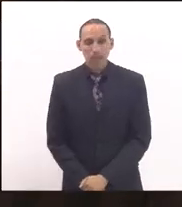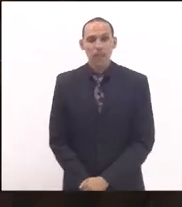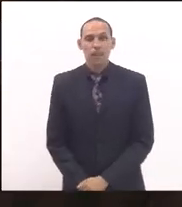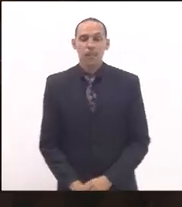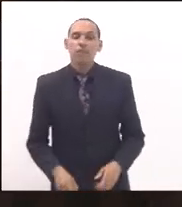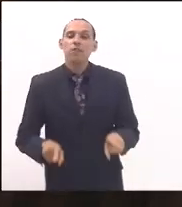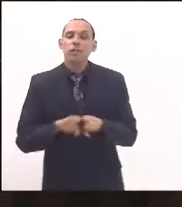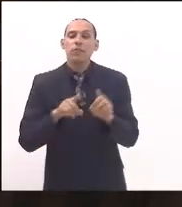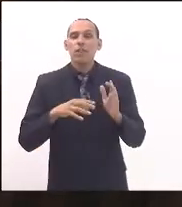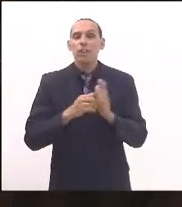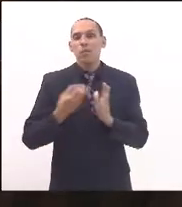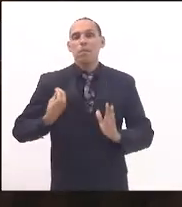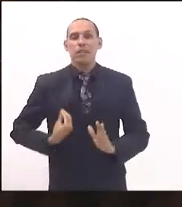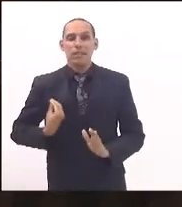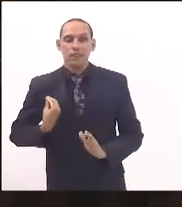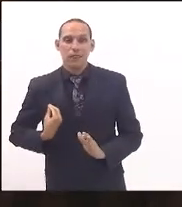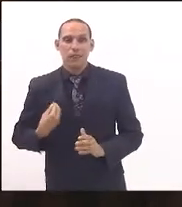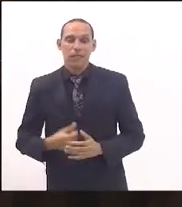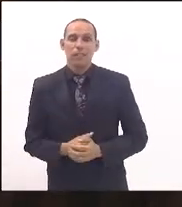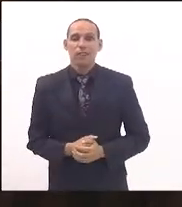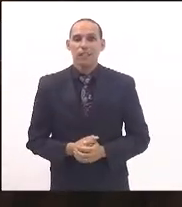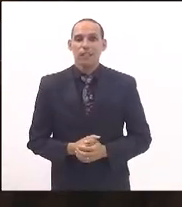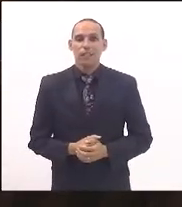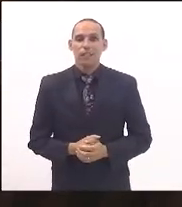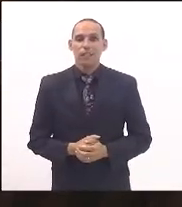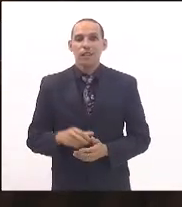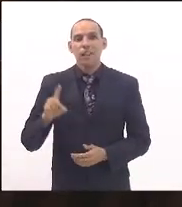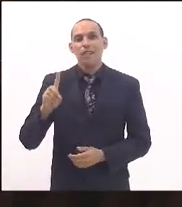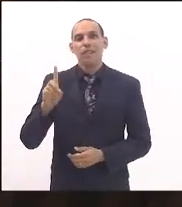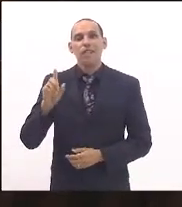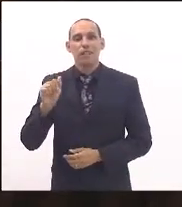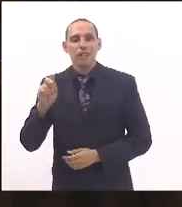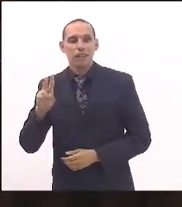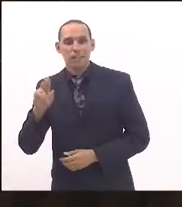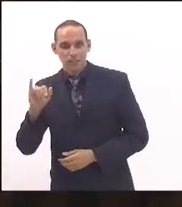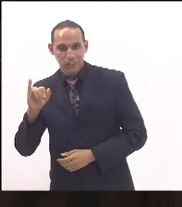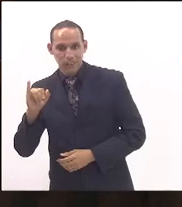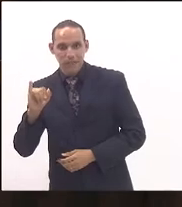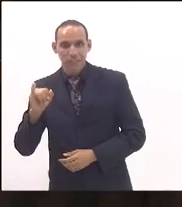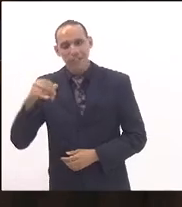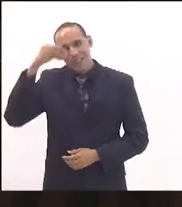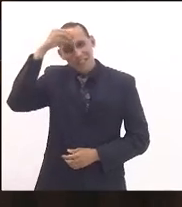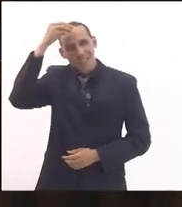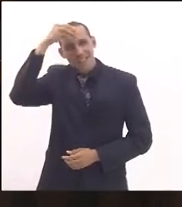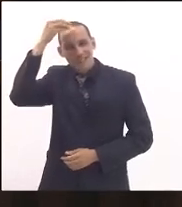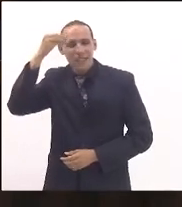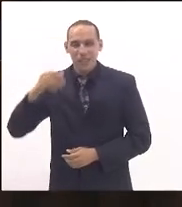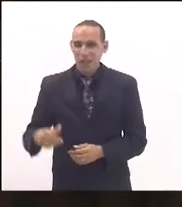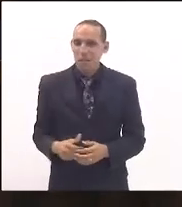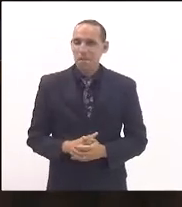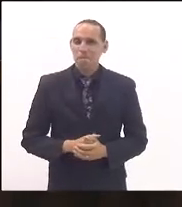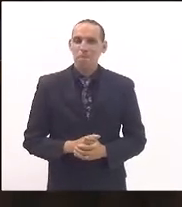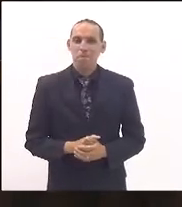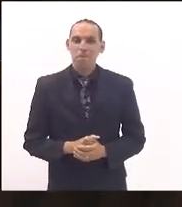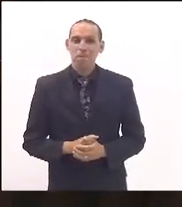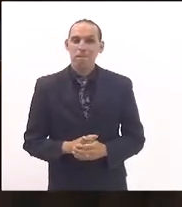registramos e agradecemos a presença do da vila Aguiar sobrinho da homenageada